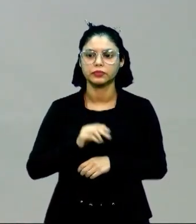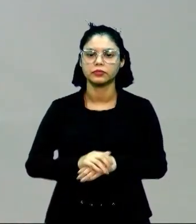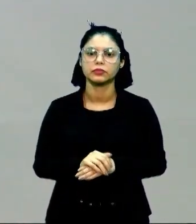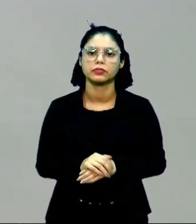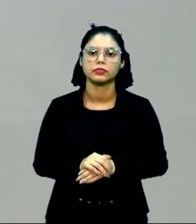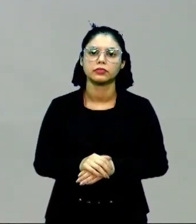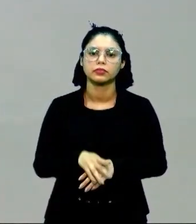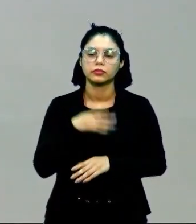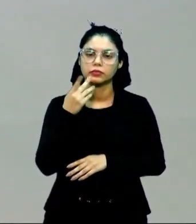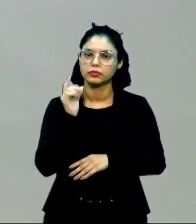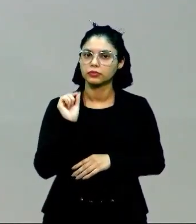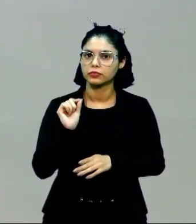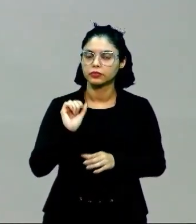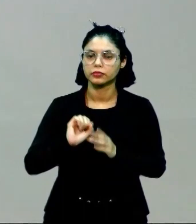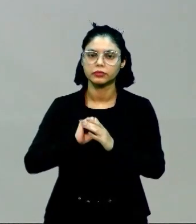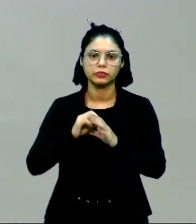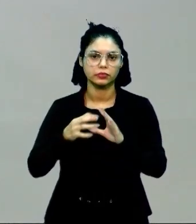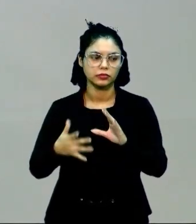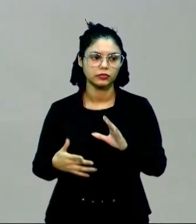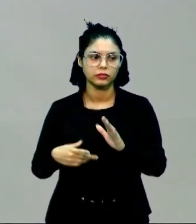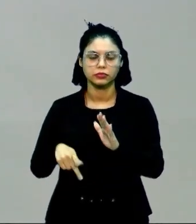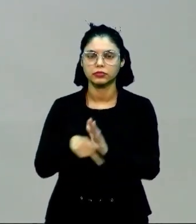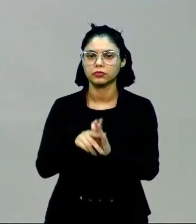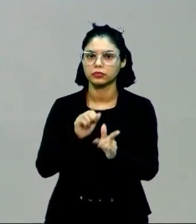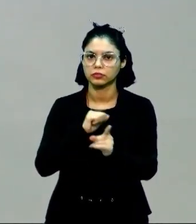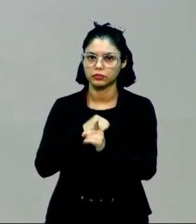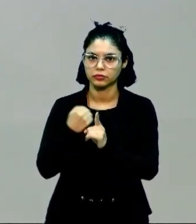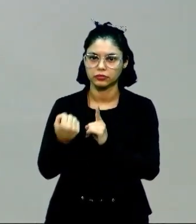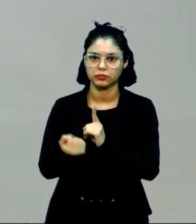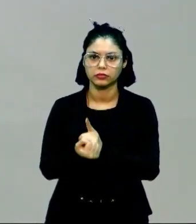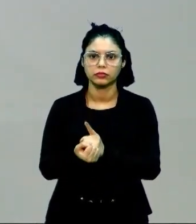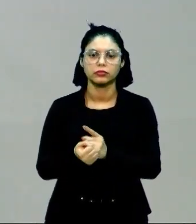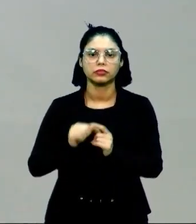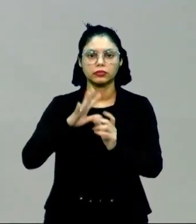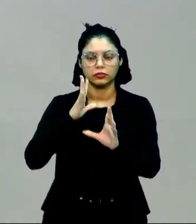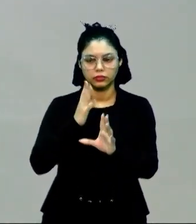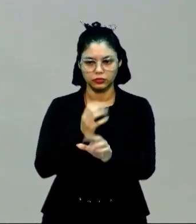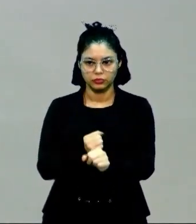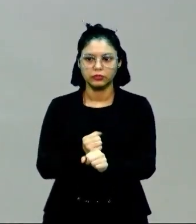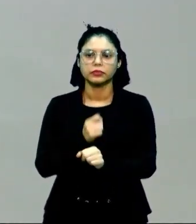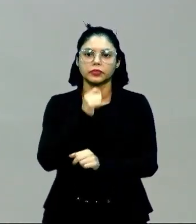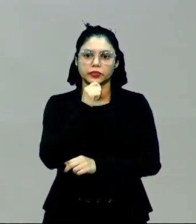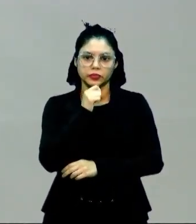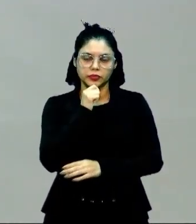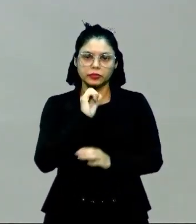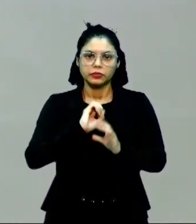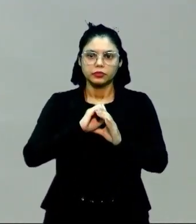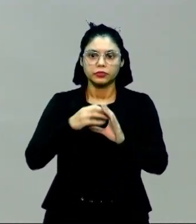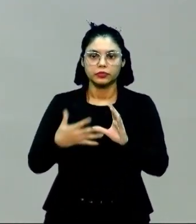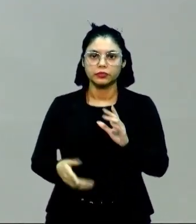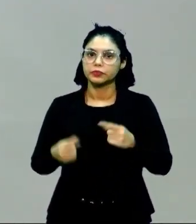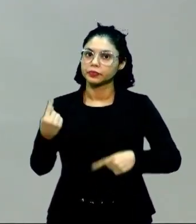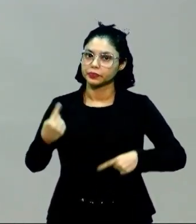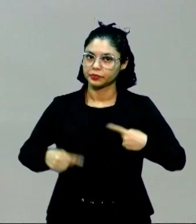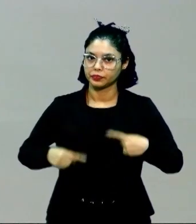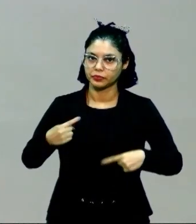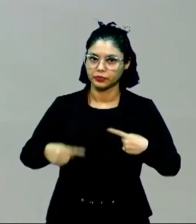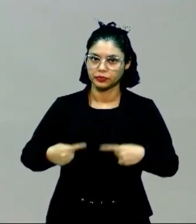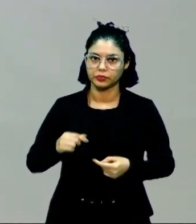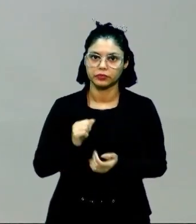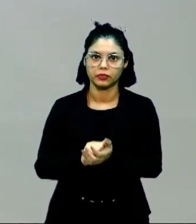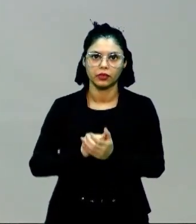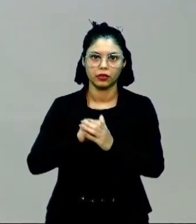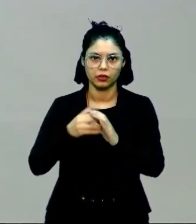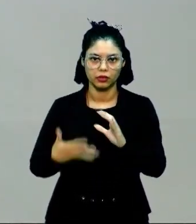pouco eu comentava as características sociais. Aí vamos acrescentar as características políticas,